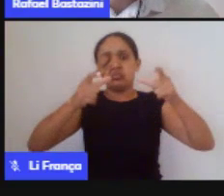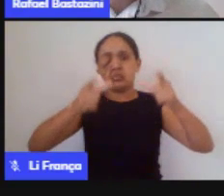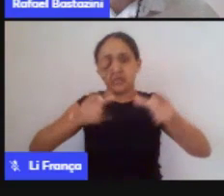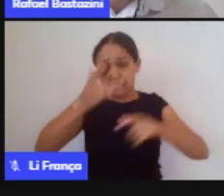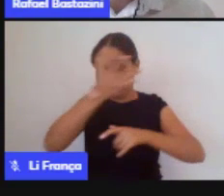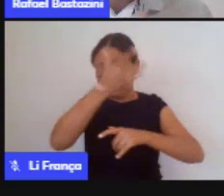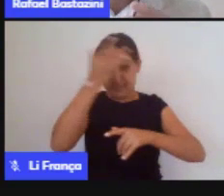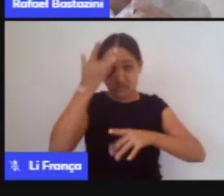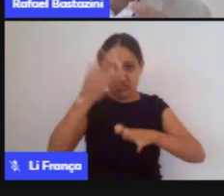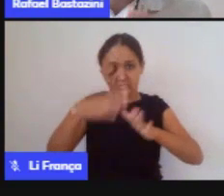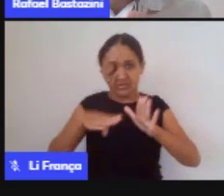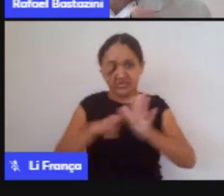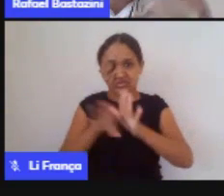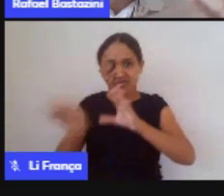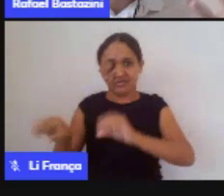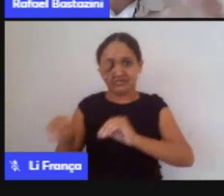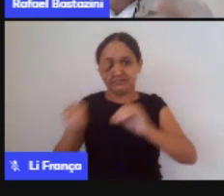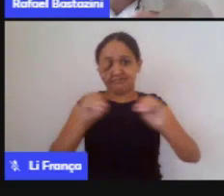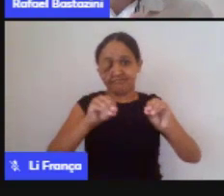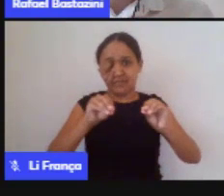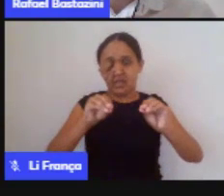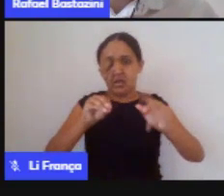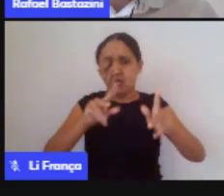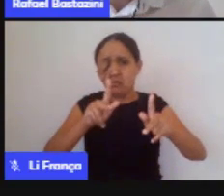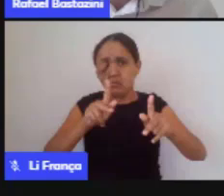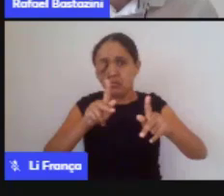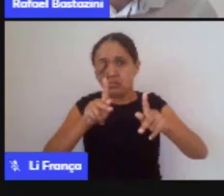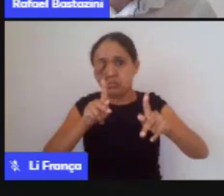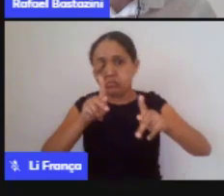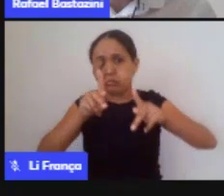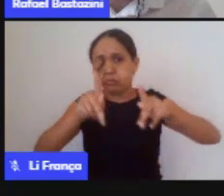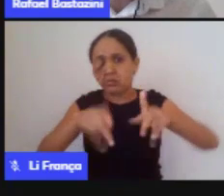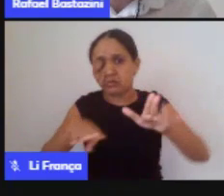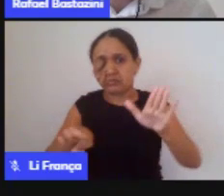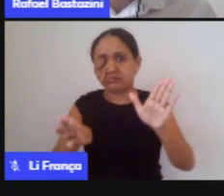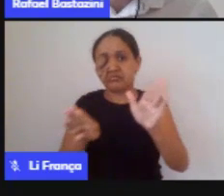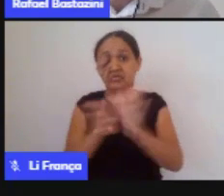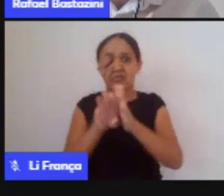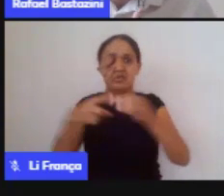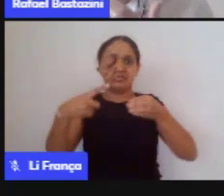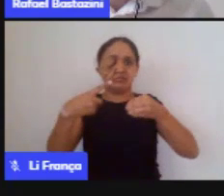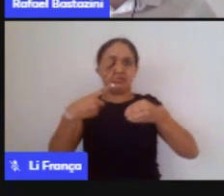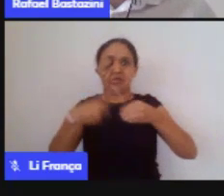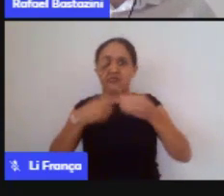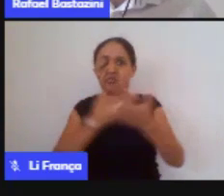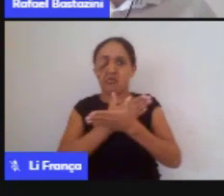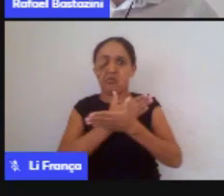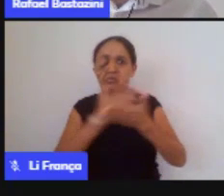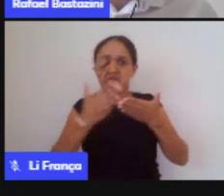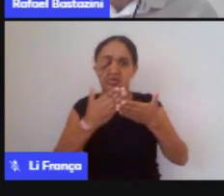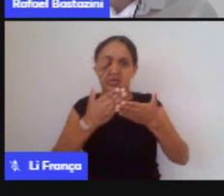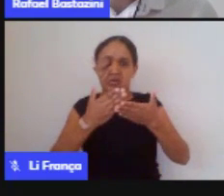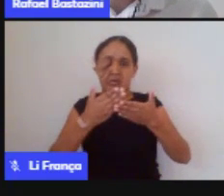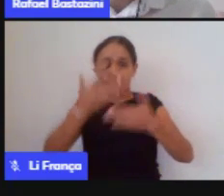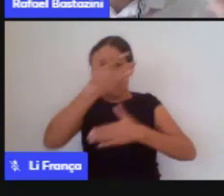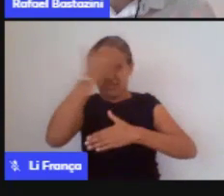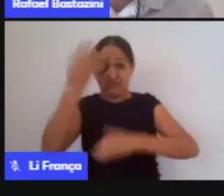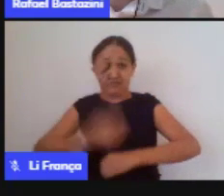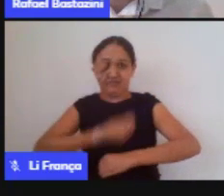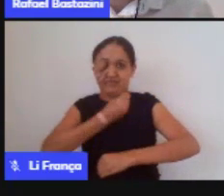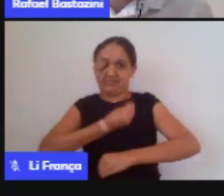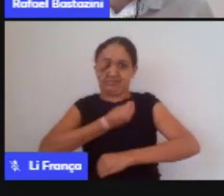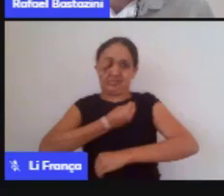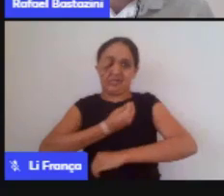Então, assim, essa população que foi chegando à cidade começou a ocupar a rua, não havia todo um